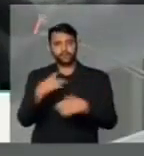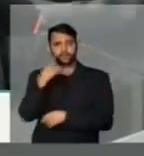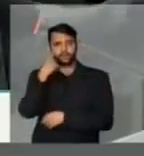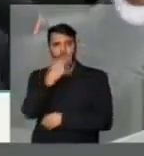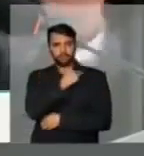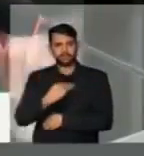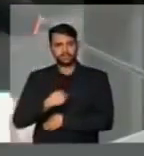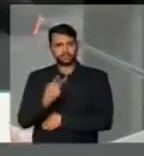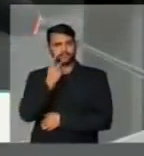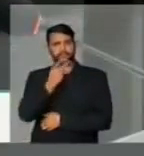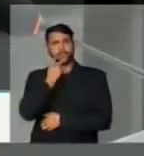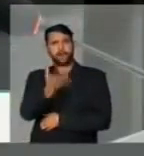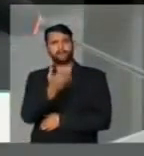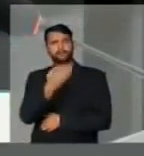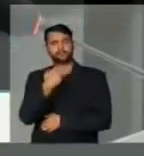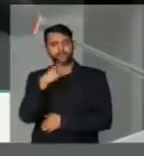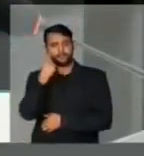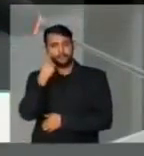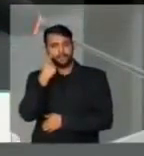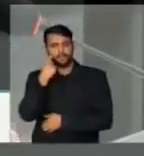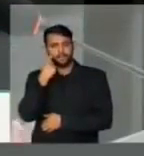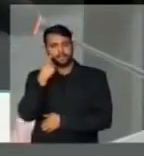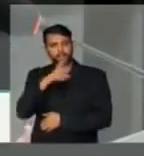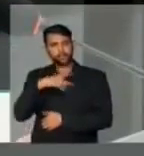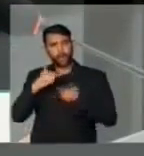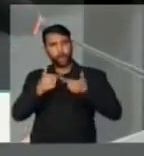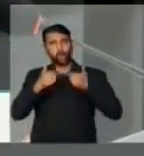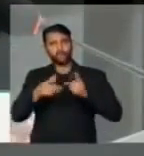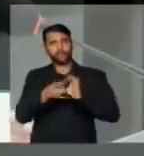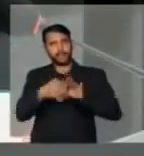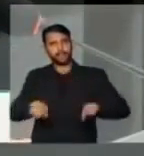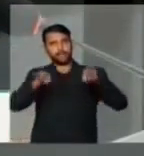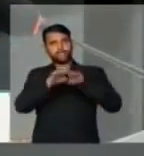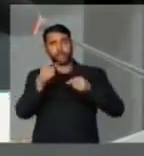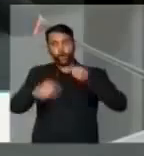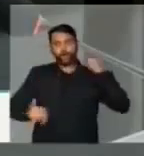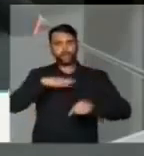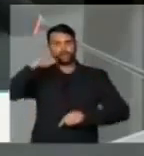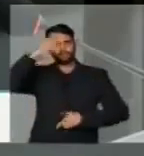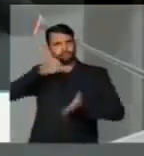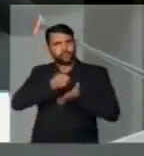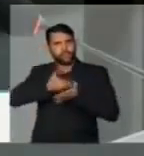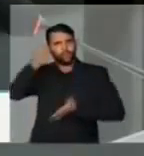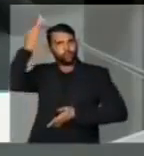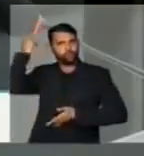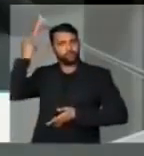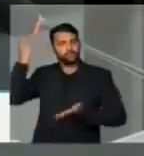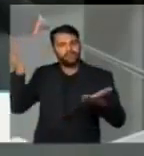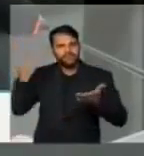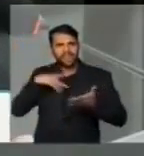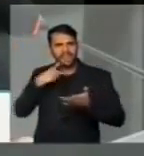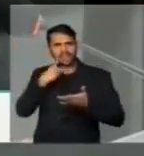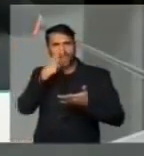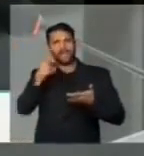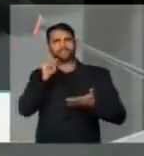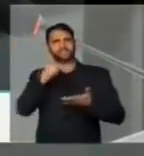Ela não foi eleita para isto. Ela foi eleita para lá manter o exemplo e o zelo daqueles que